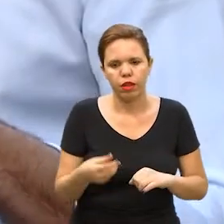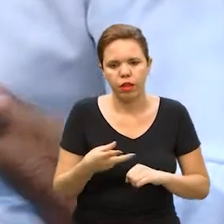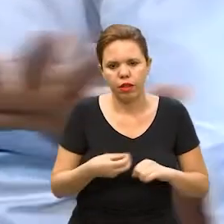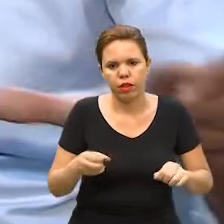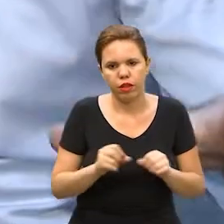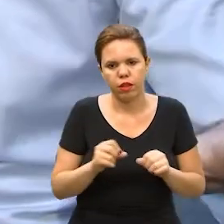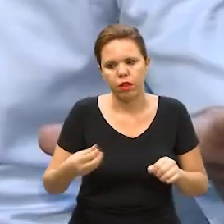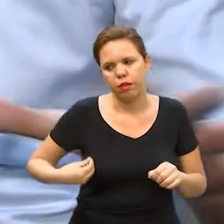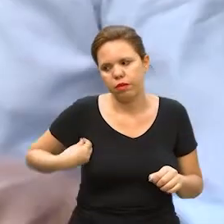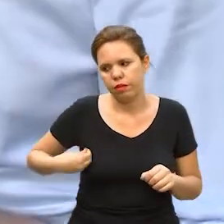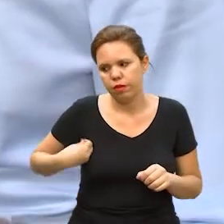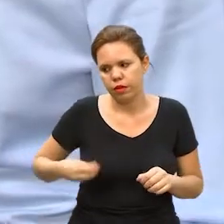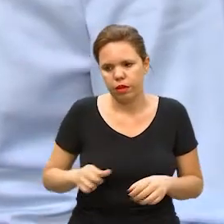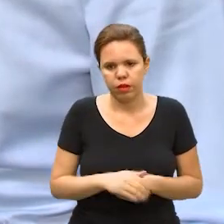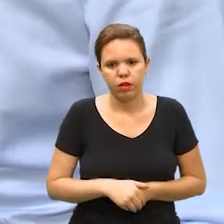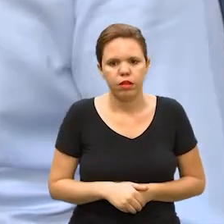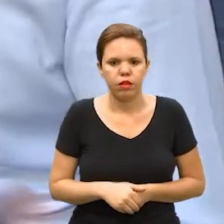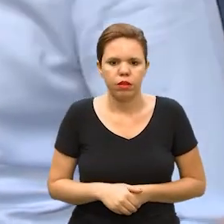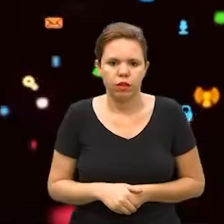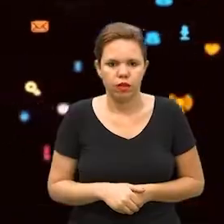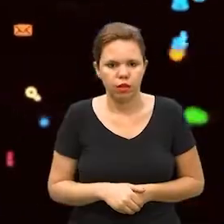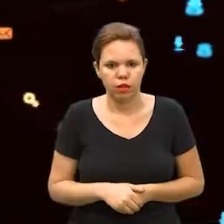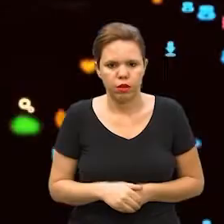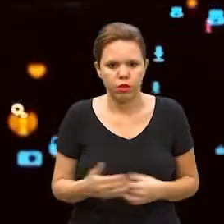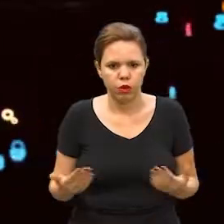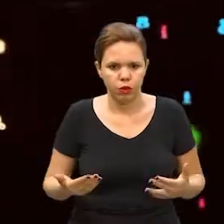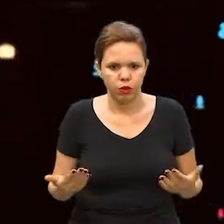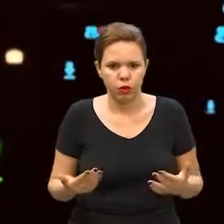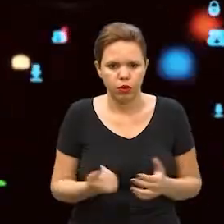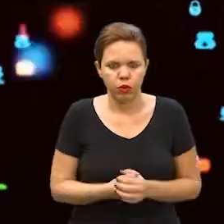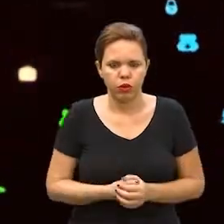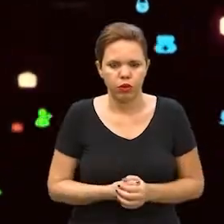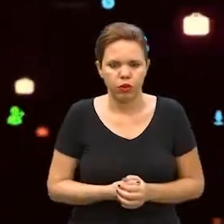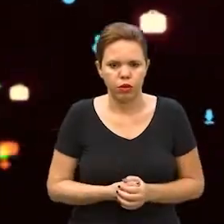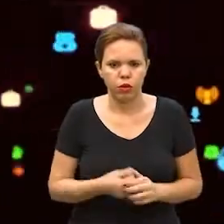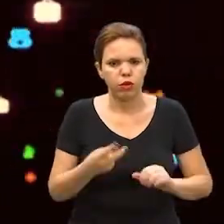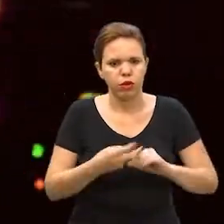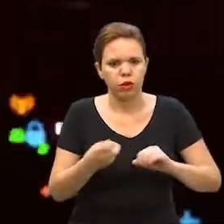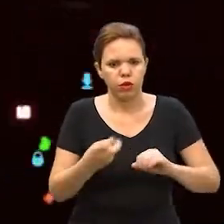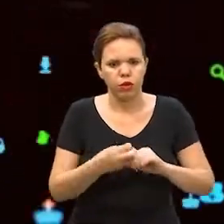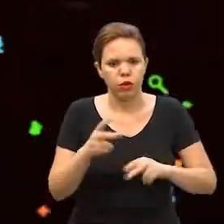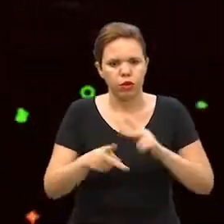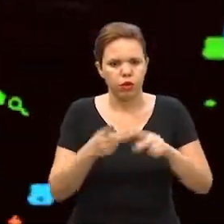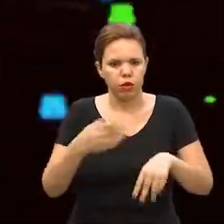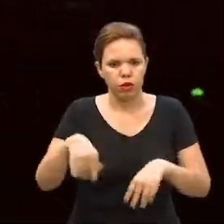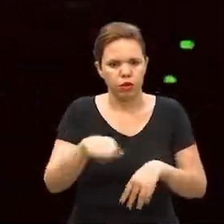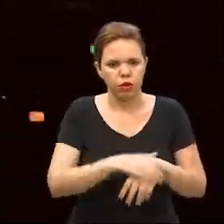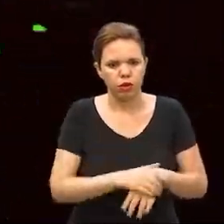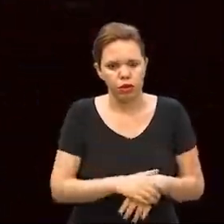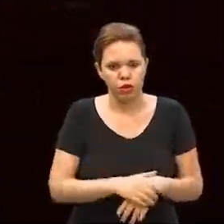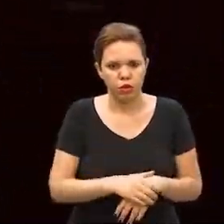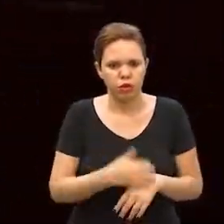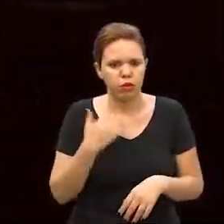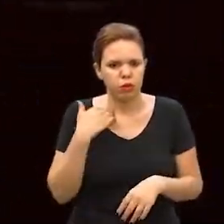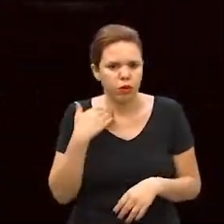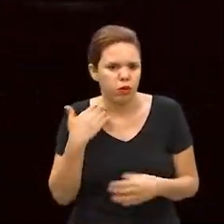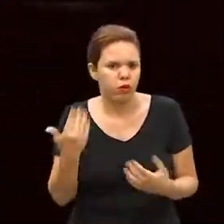ele está presente hoje nos aplicativos das pessoas, aplicativos de